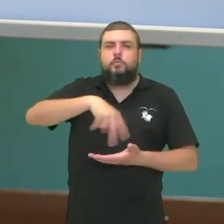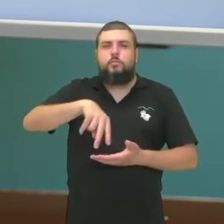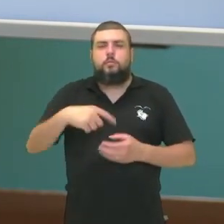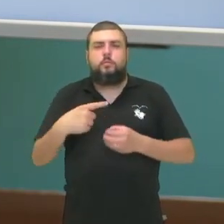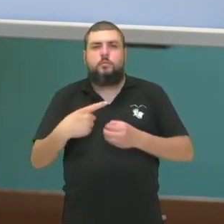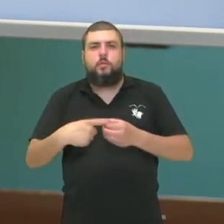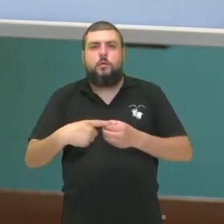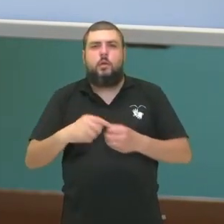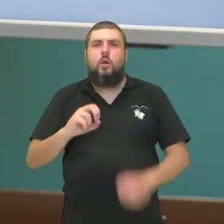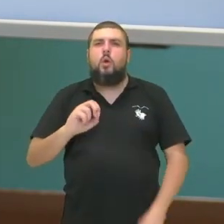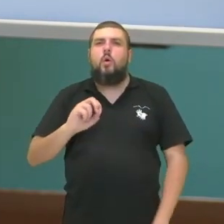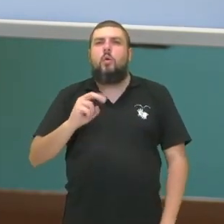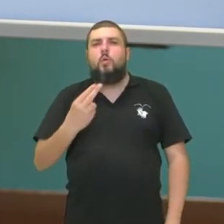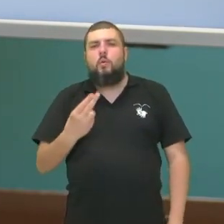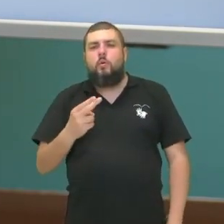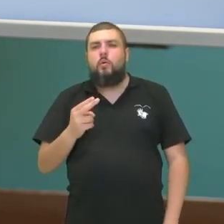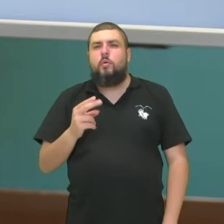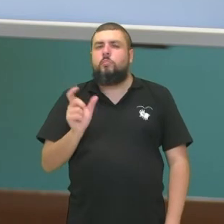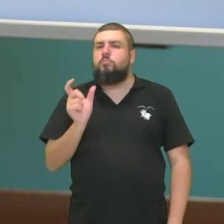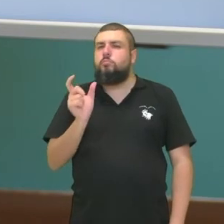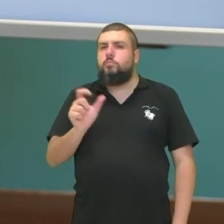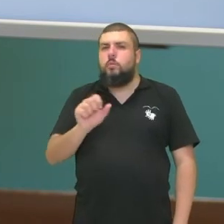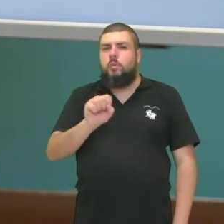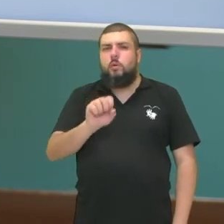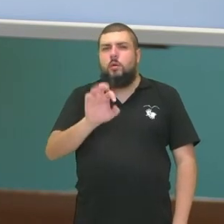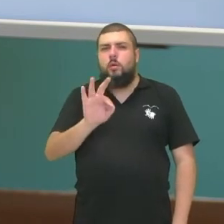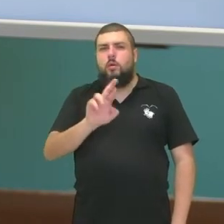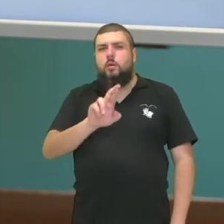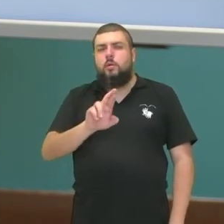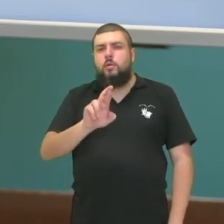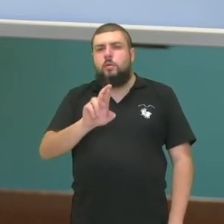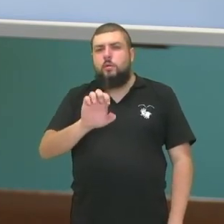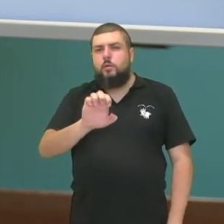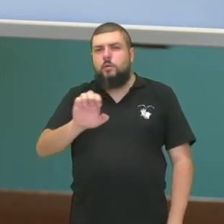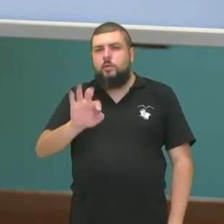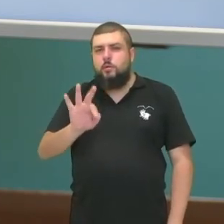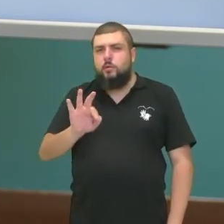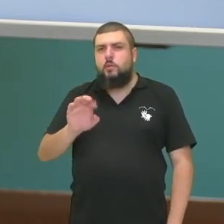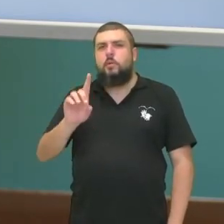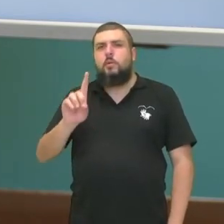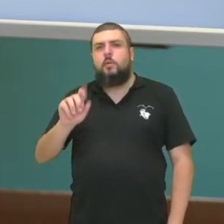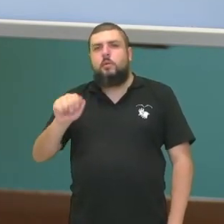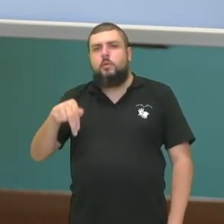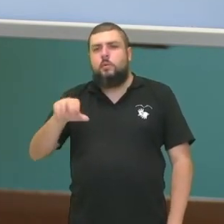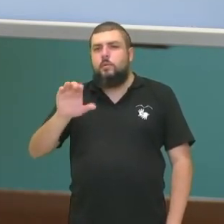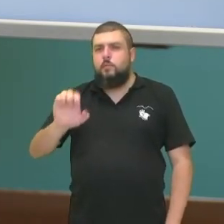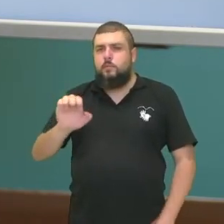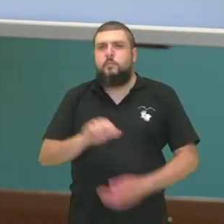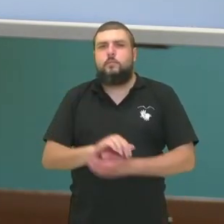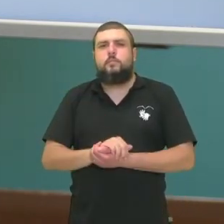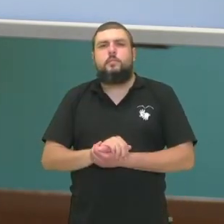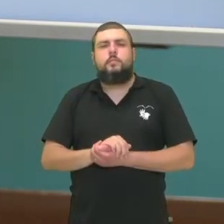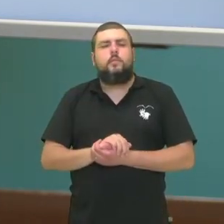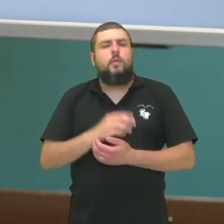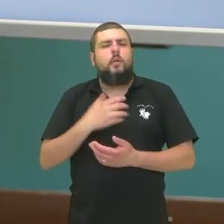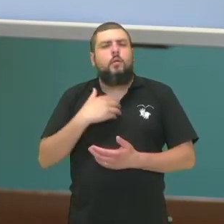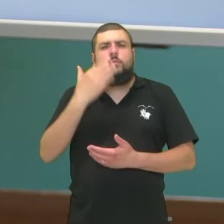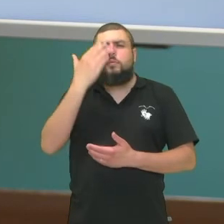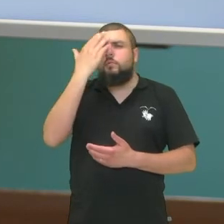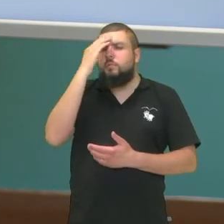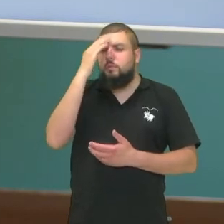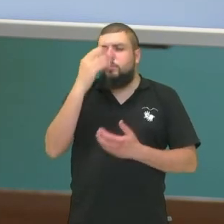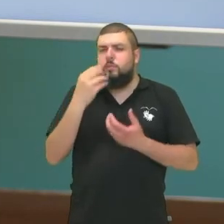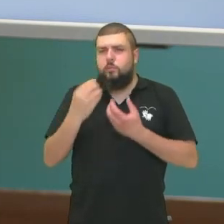já ouviu falar sobre isso? Já fez alguma aula de dança urbana ou de street dance? Vamos entender então um pouquinho esses conceitos